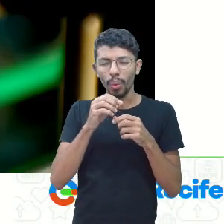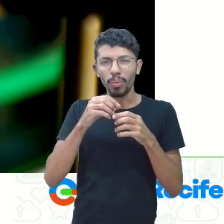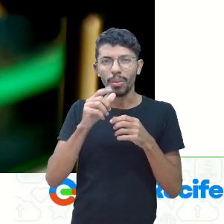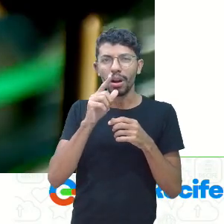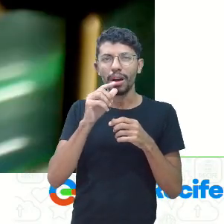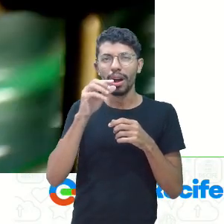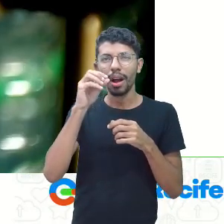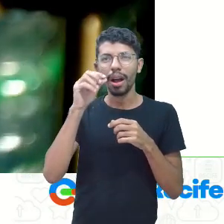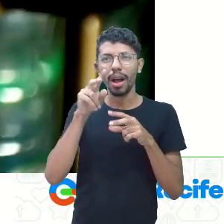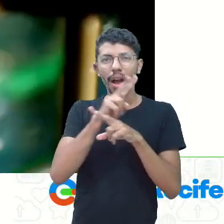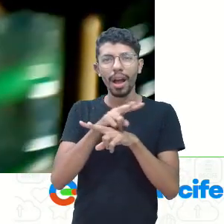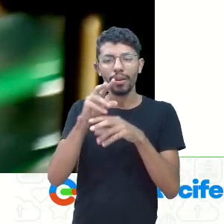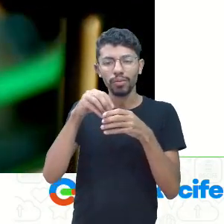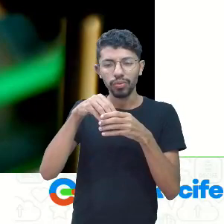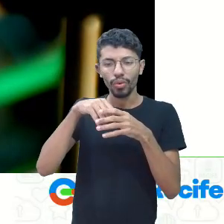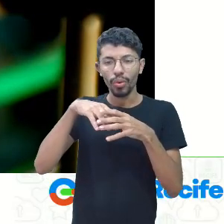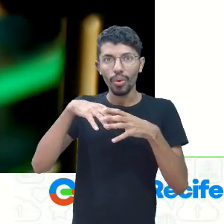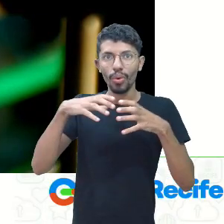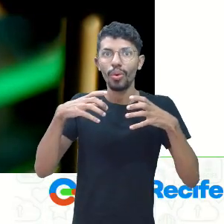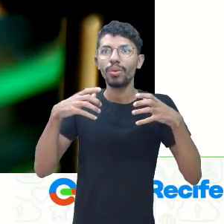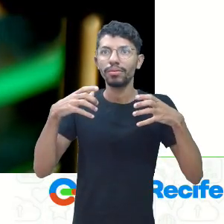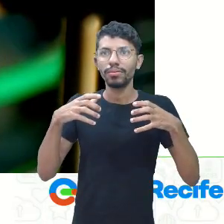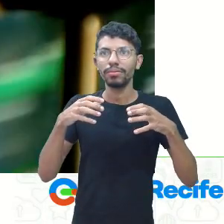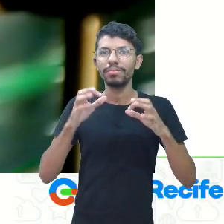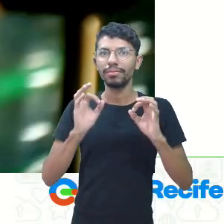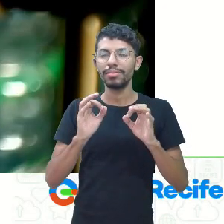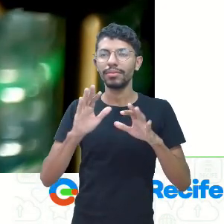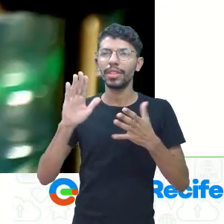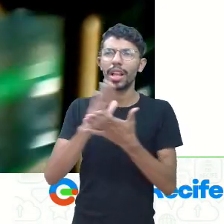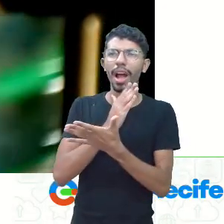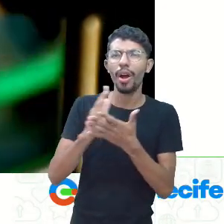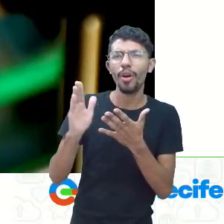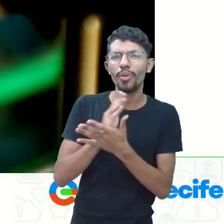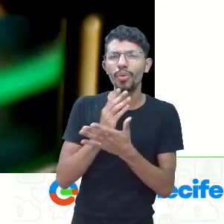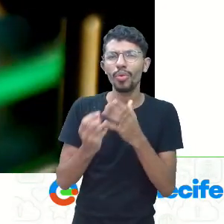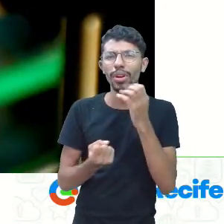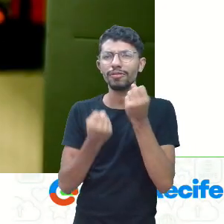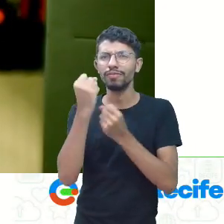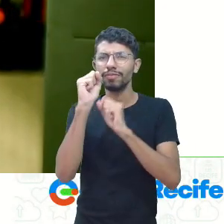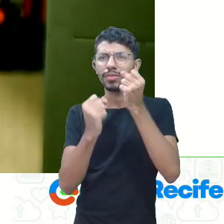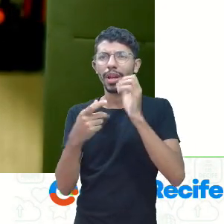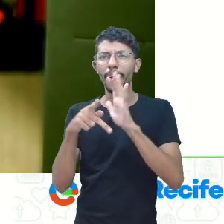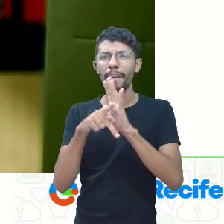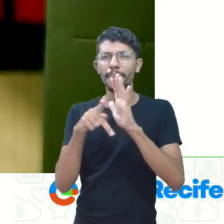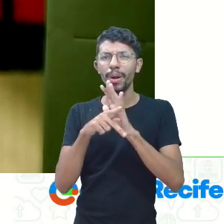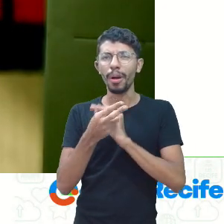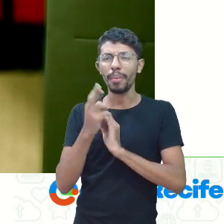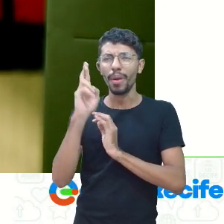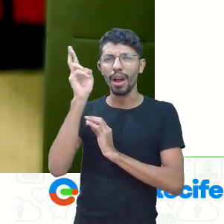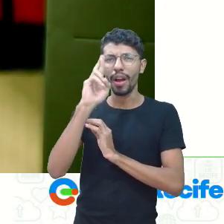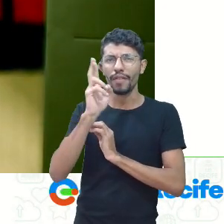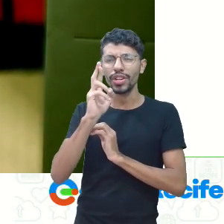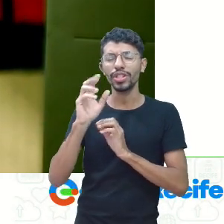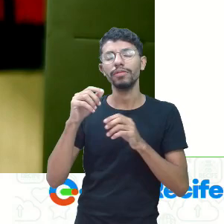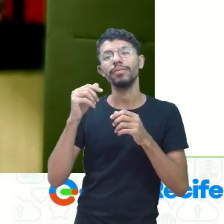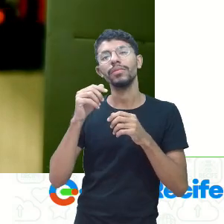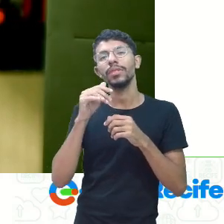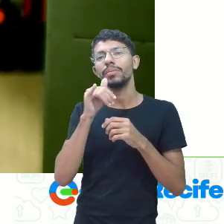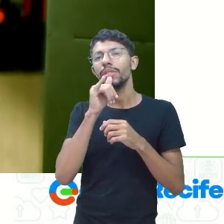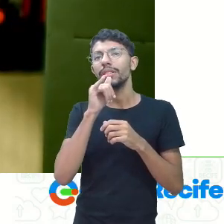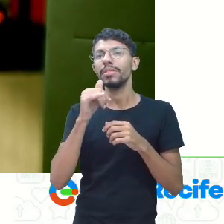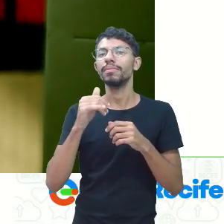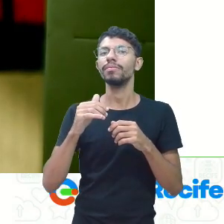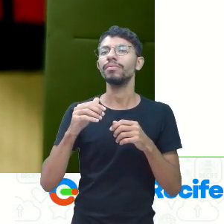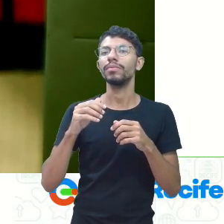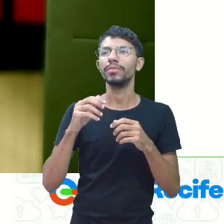refrigerante, eles fazem diferente. Eles compram as garrafas nesse tamanho compacto, não armazena muito espaço